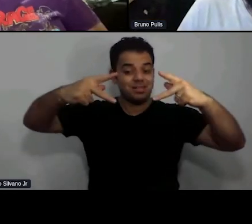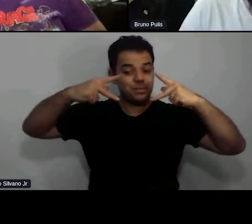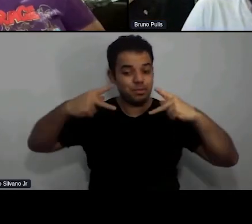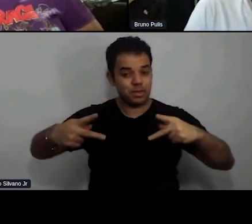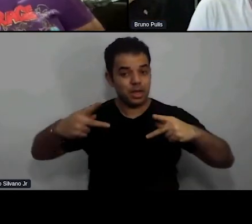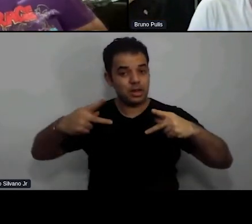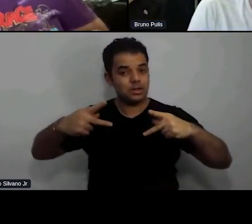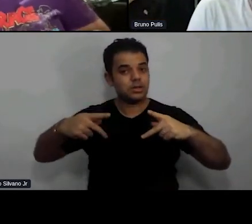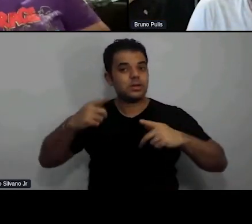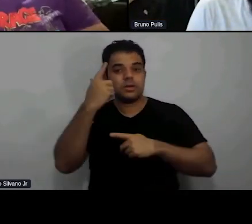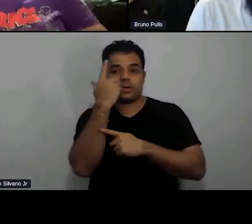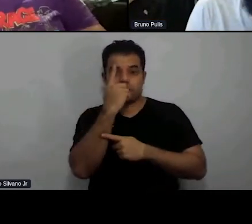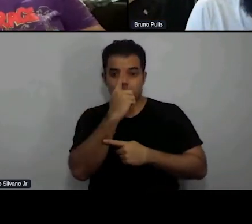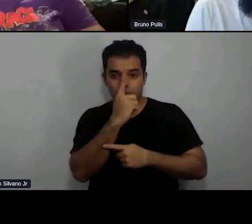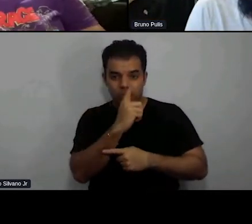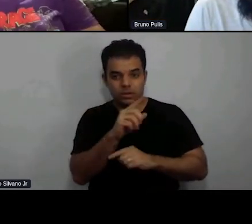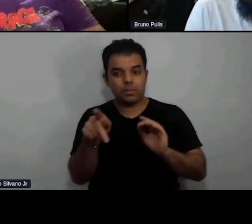ele